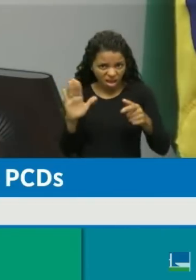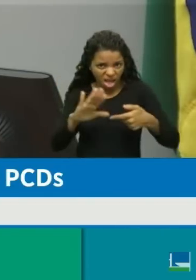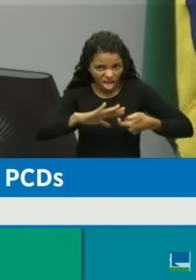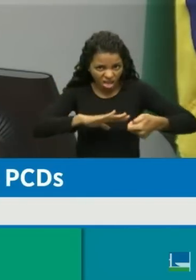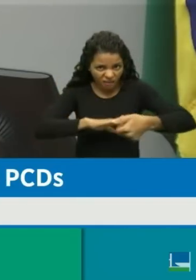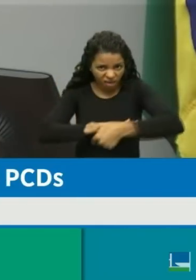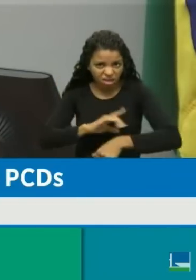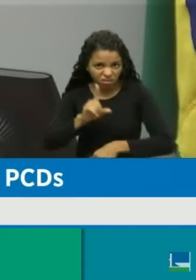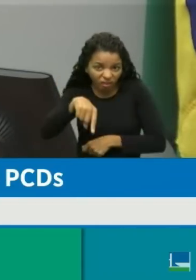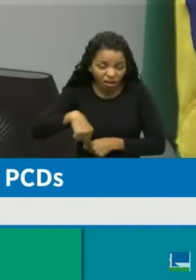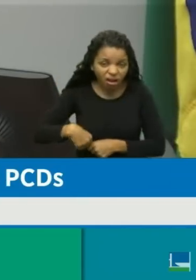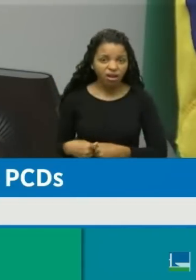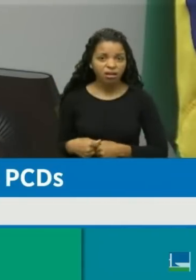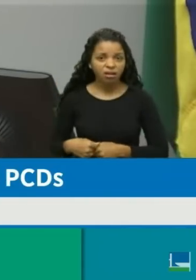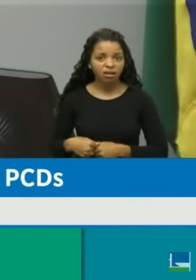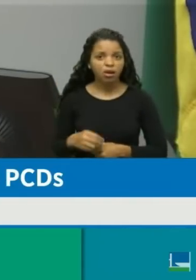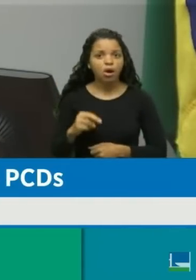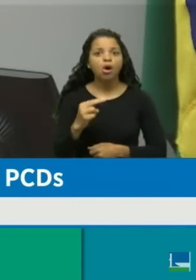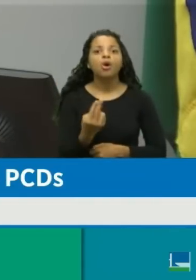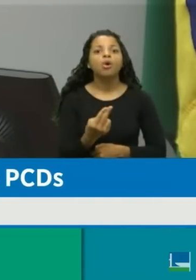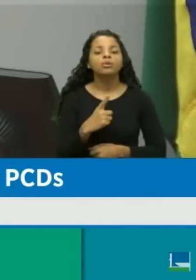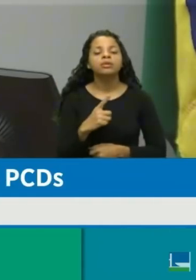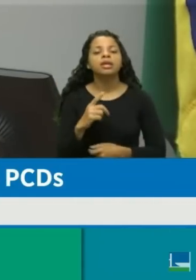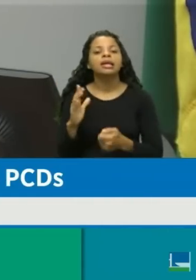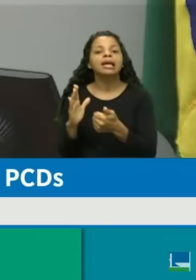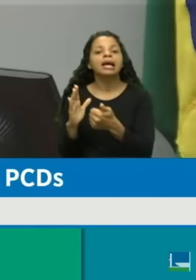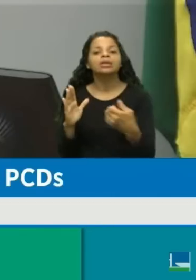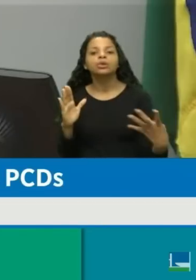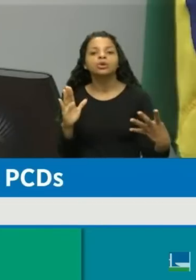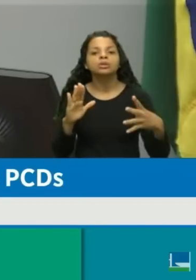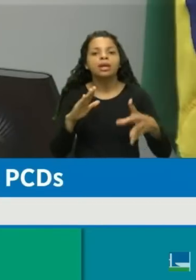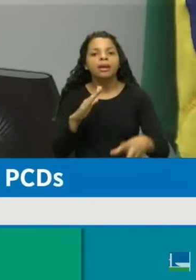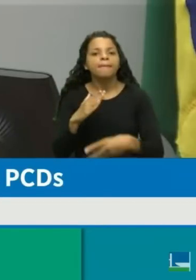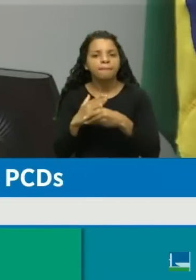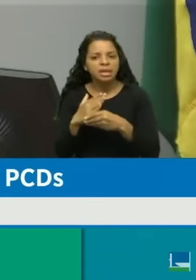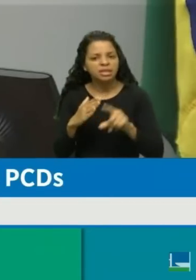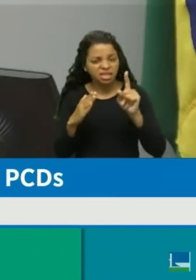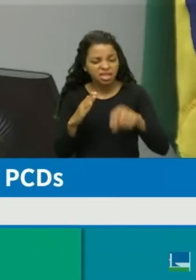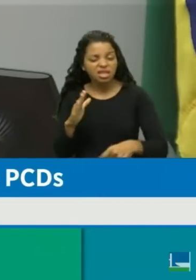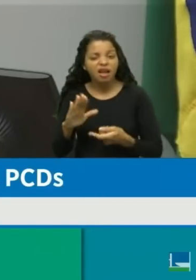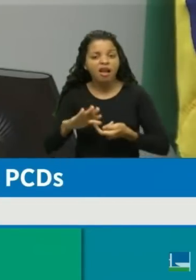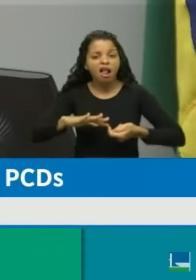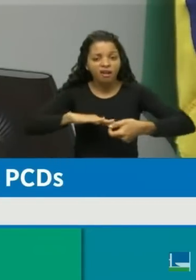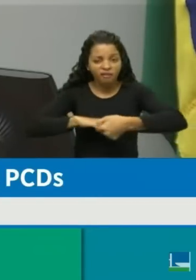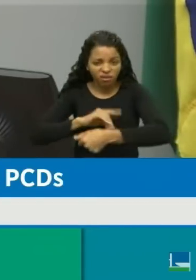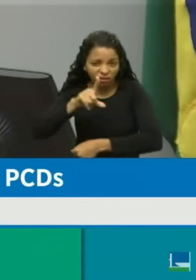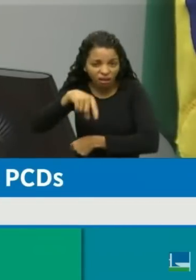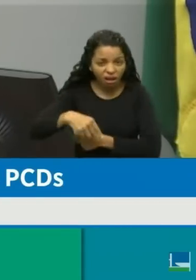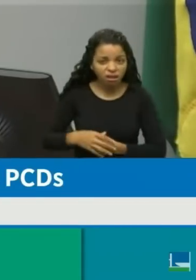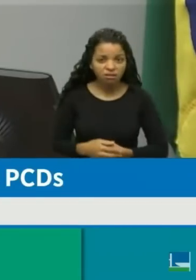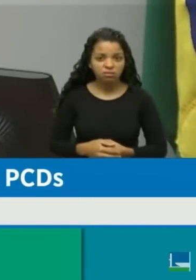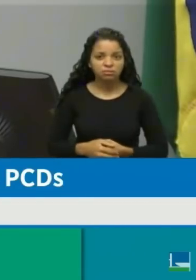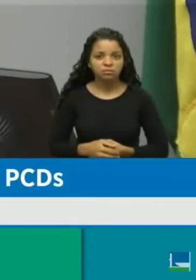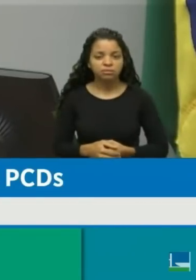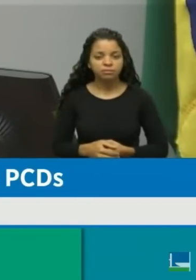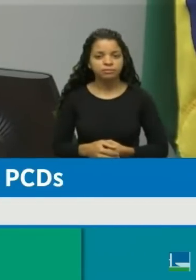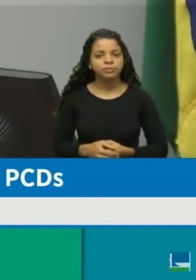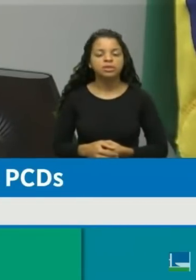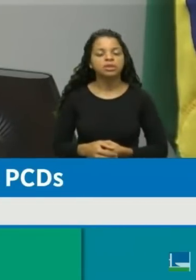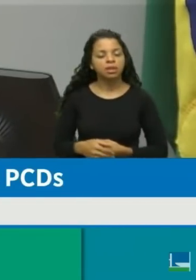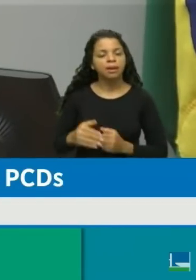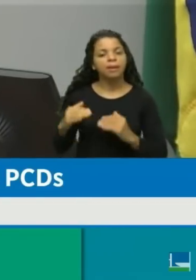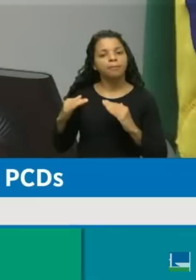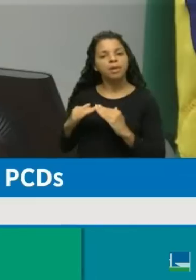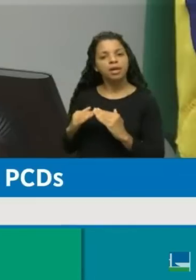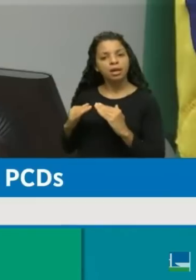aqui? Ou tem 14 emendas no Senado Federal que são fake news? Outra coisa, eu tenho cachorro em casa, eu